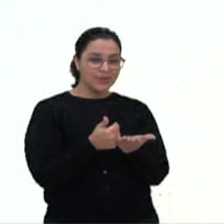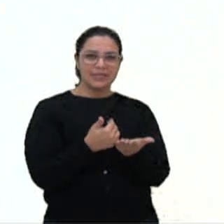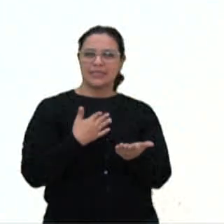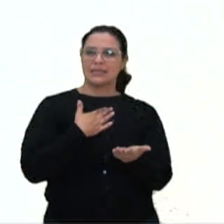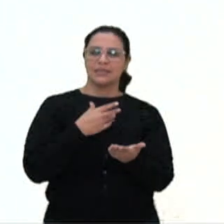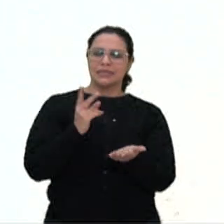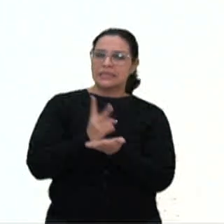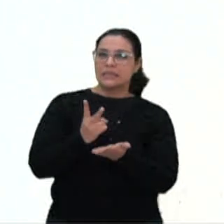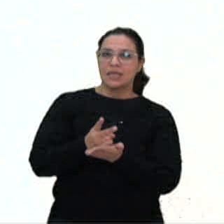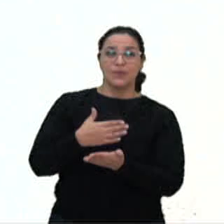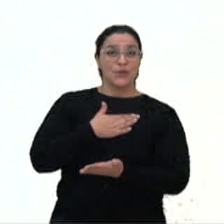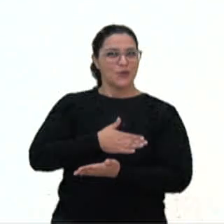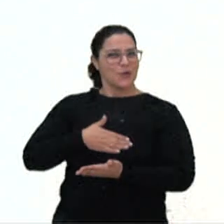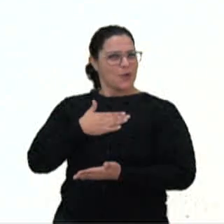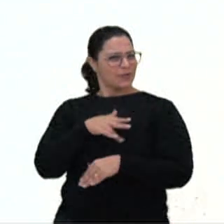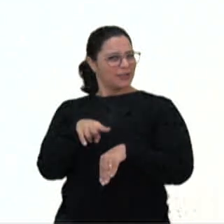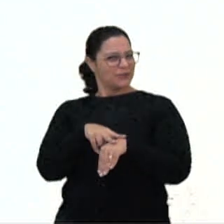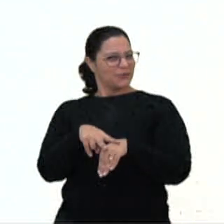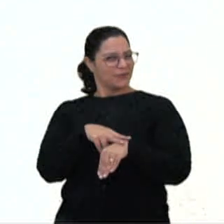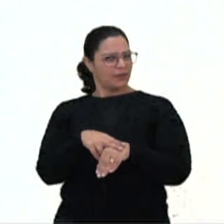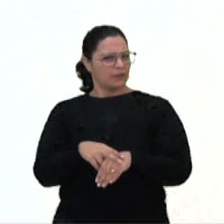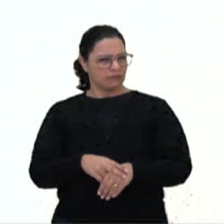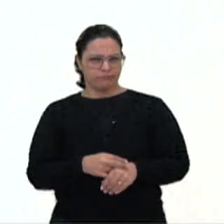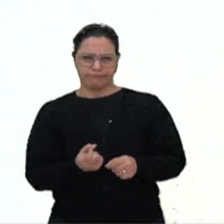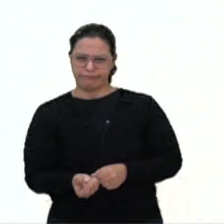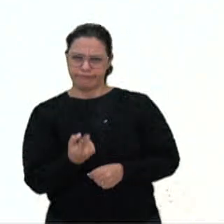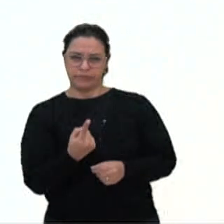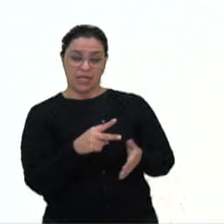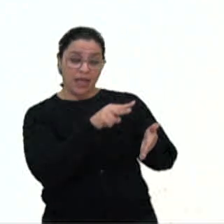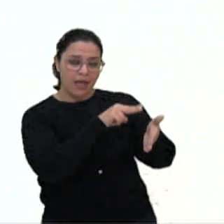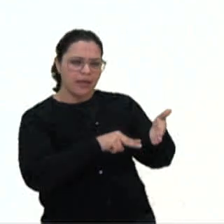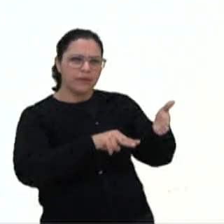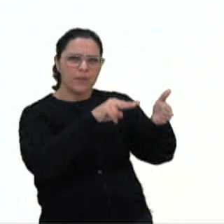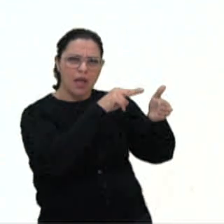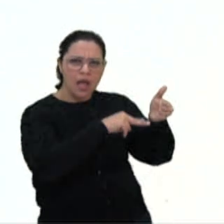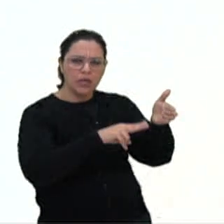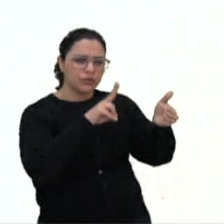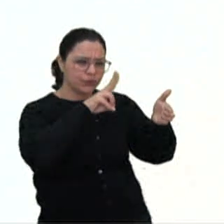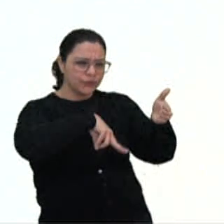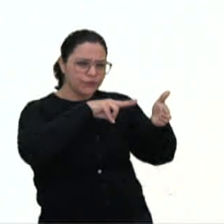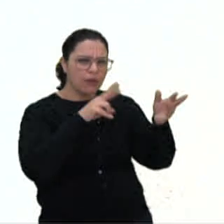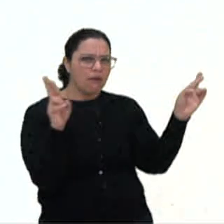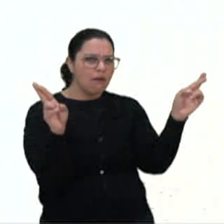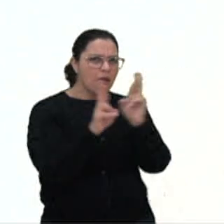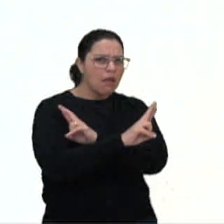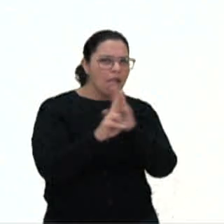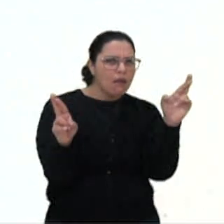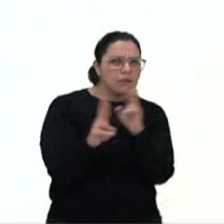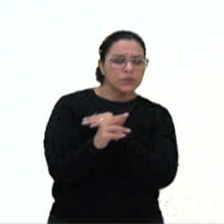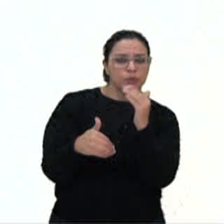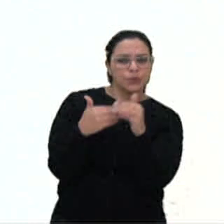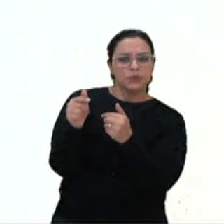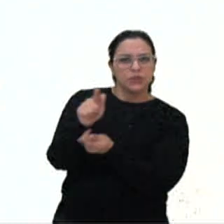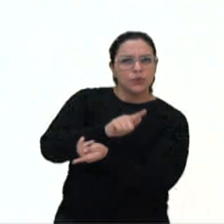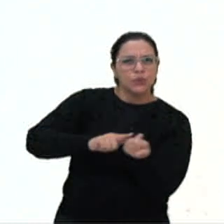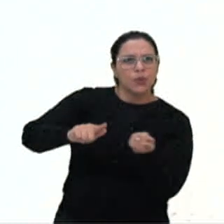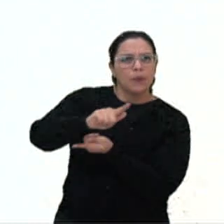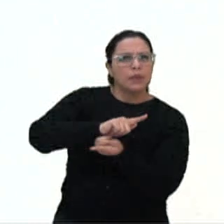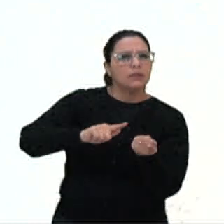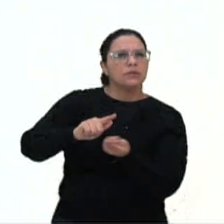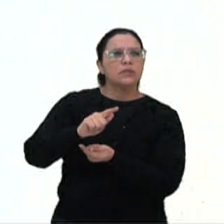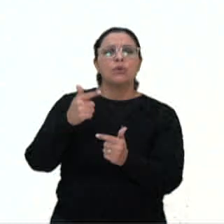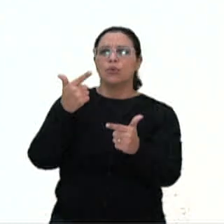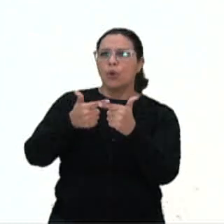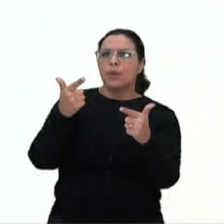verde. Faça uma análise da imagem ao lado, estabeleça relações do processo de globalização com os